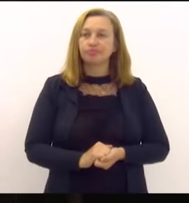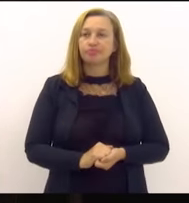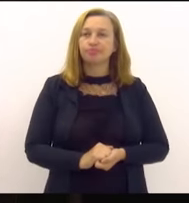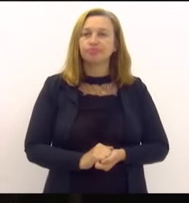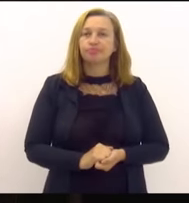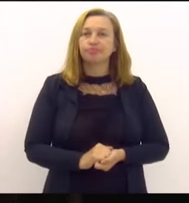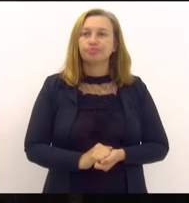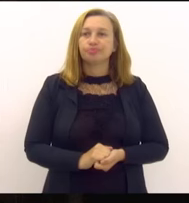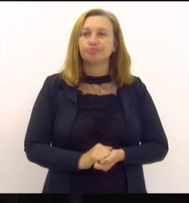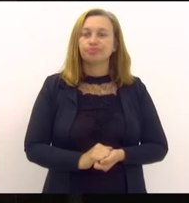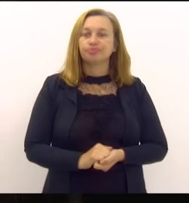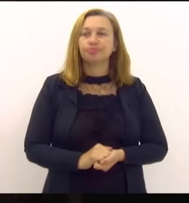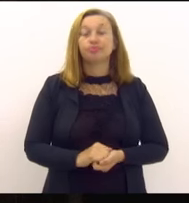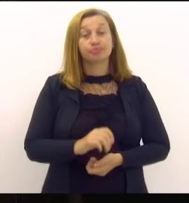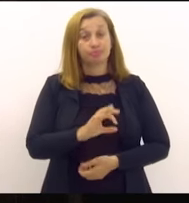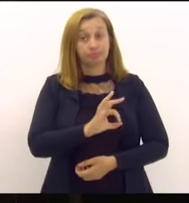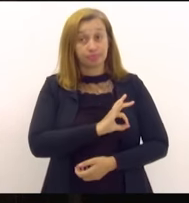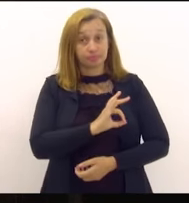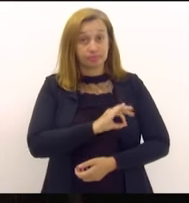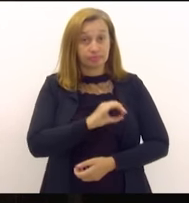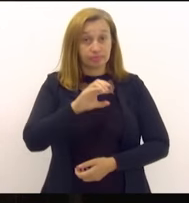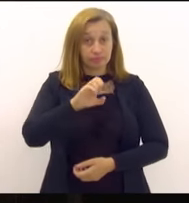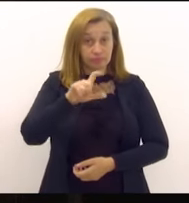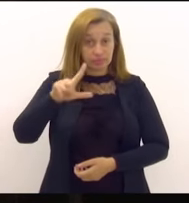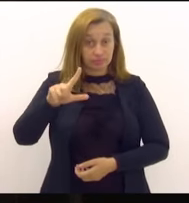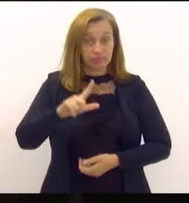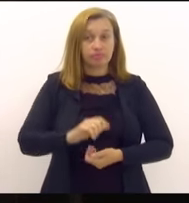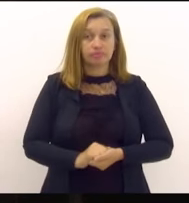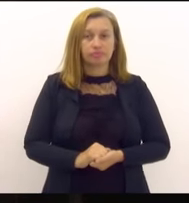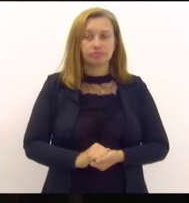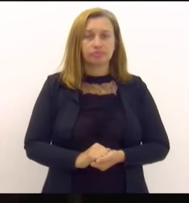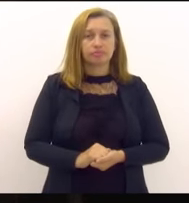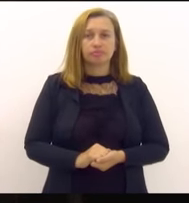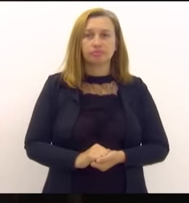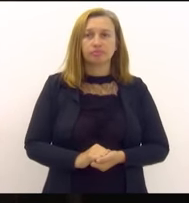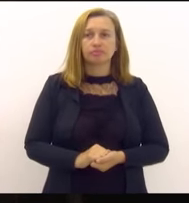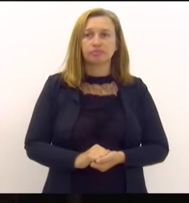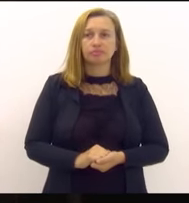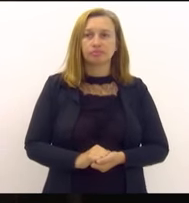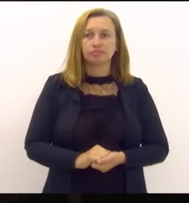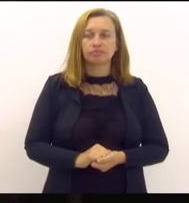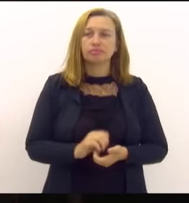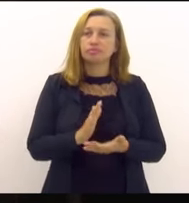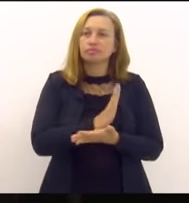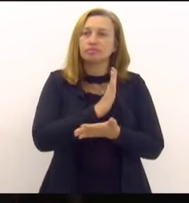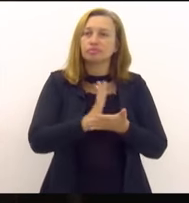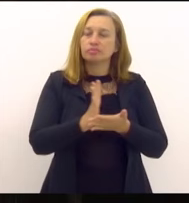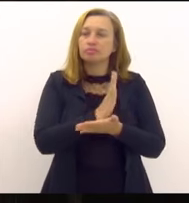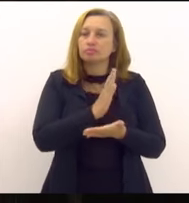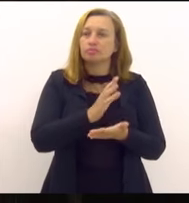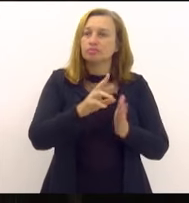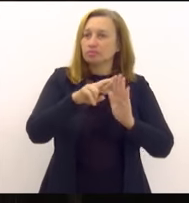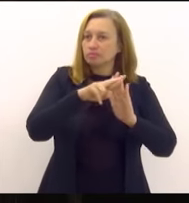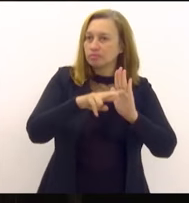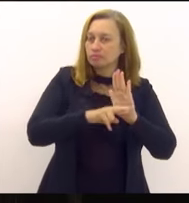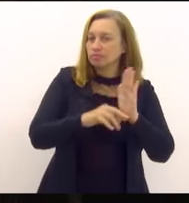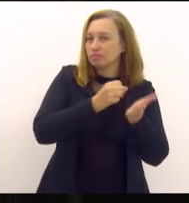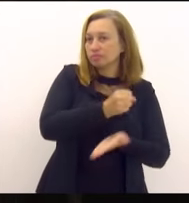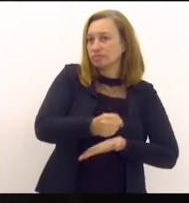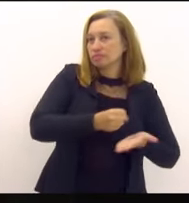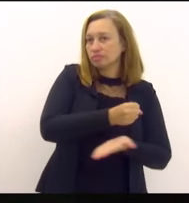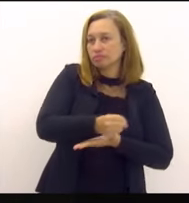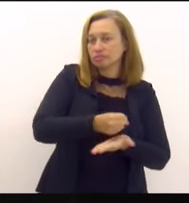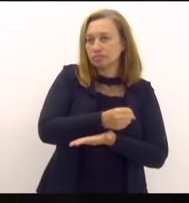diga que a Polícia Civil, ela é disposta e regida por alguns princípios, dentre eles,